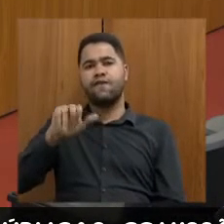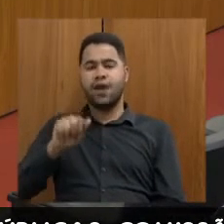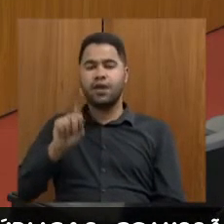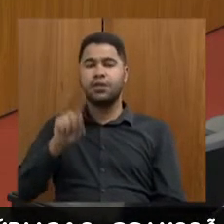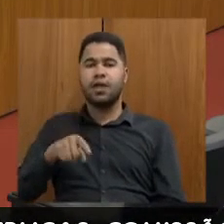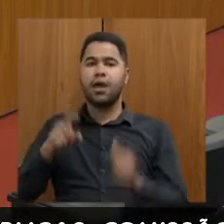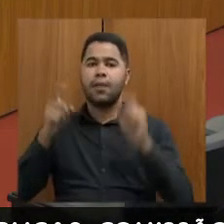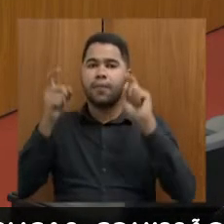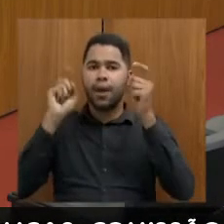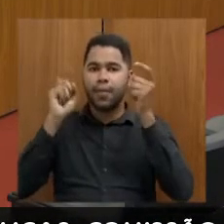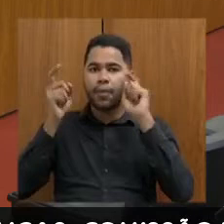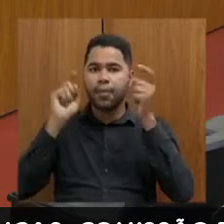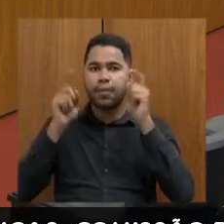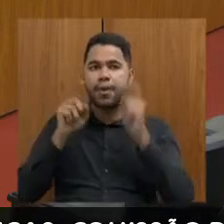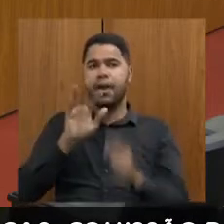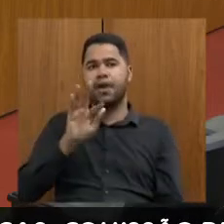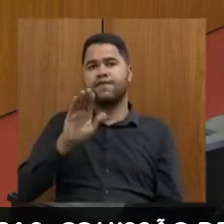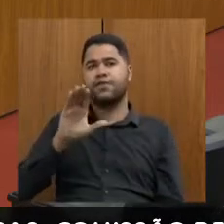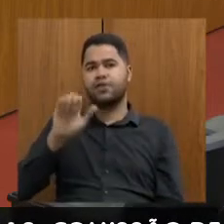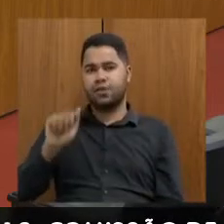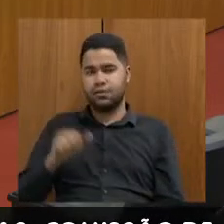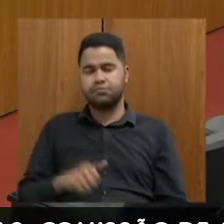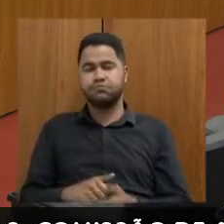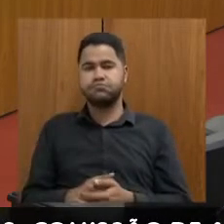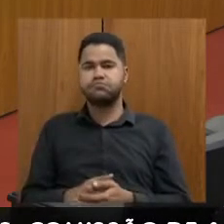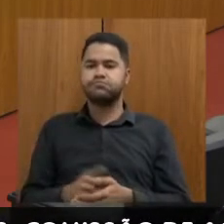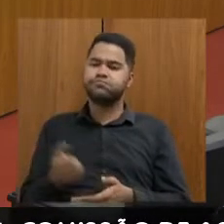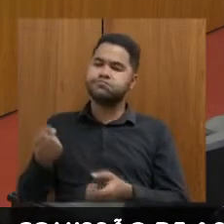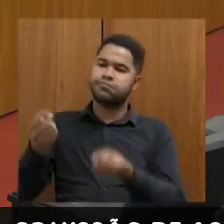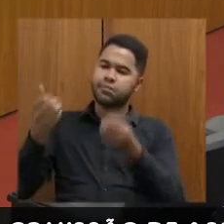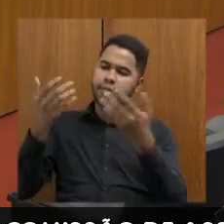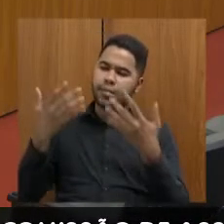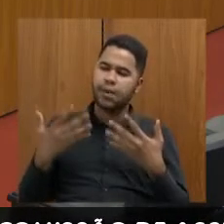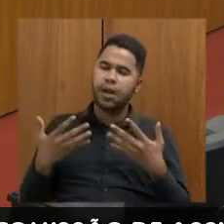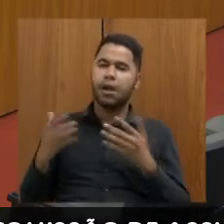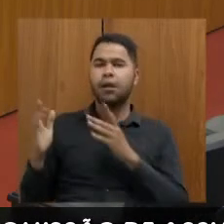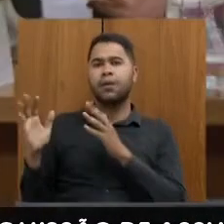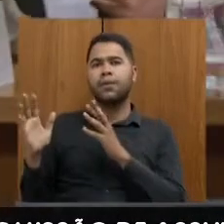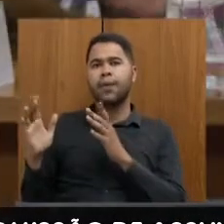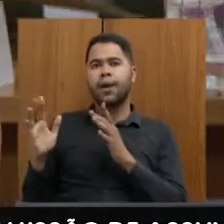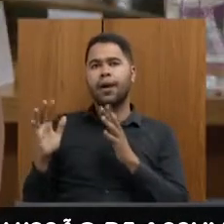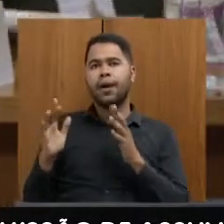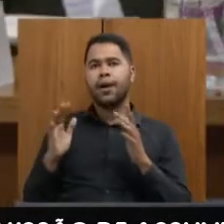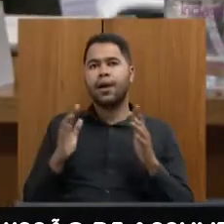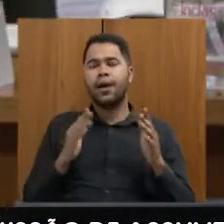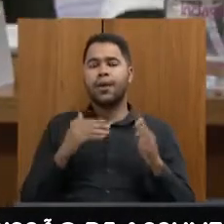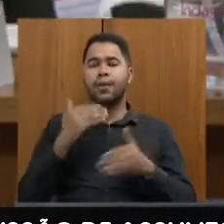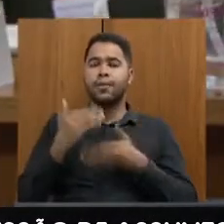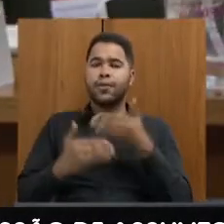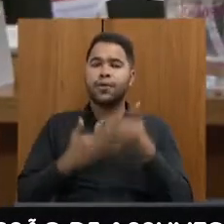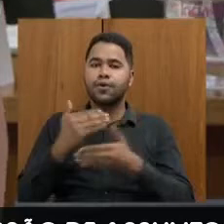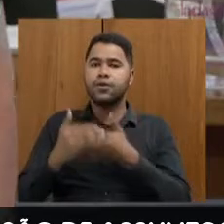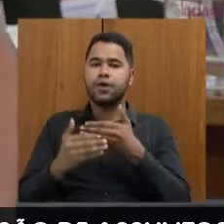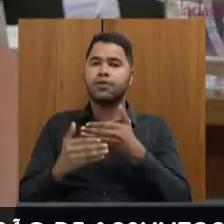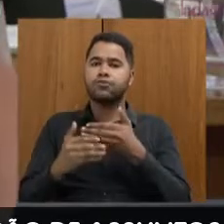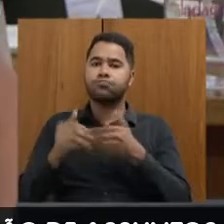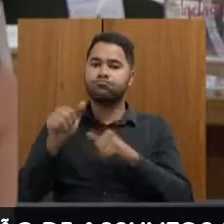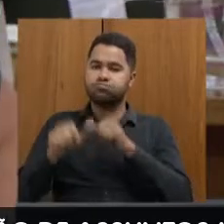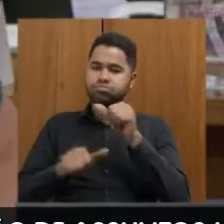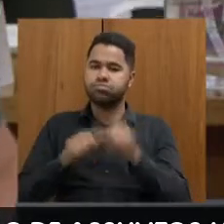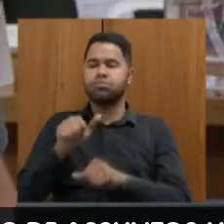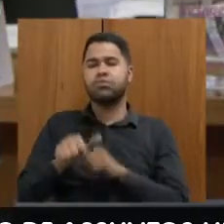da velha e é ficar que me contava do andamento do processo de renovação dar certo